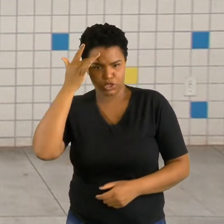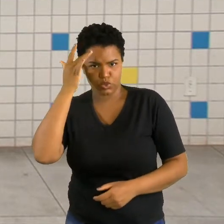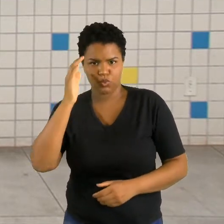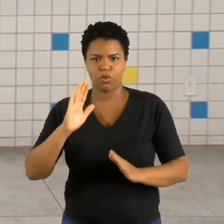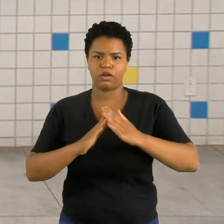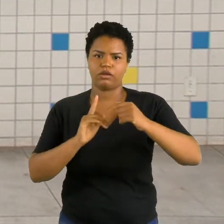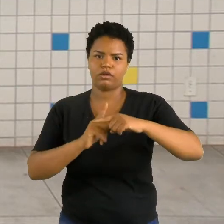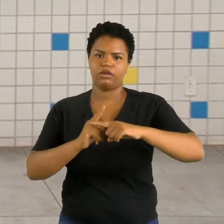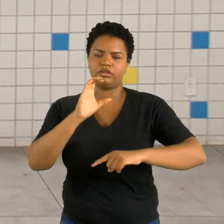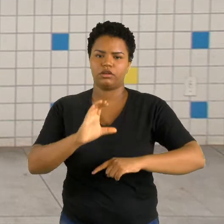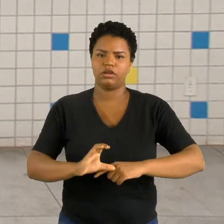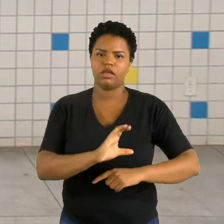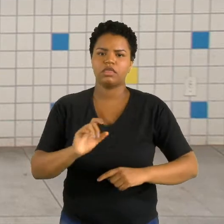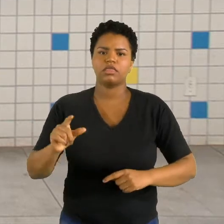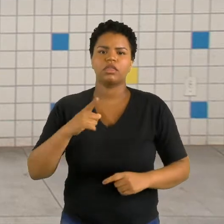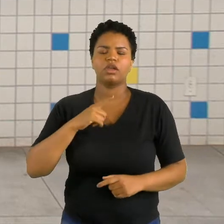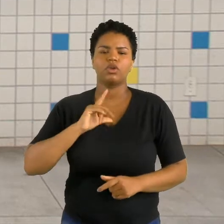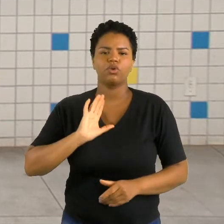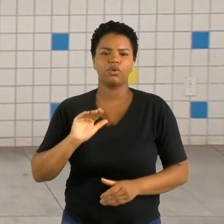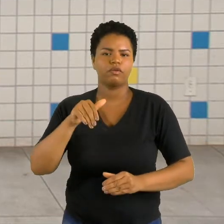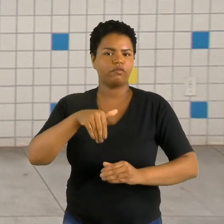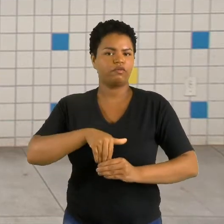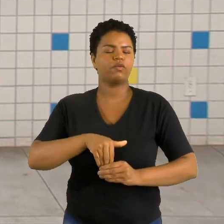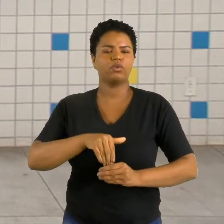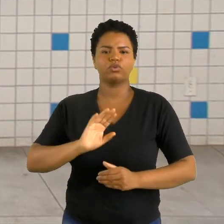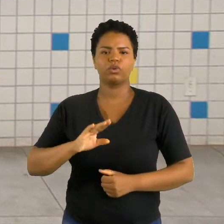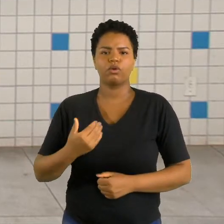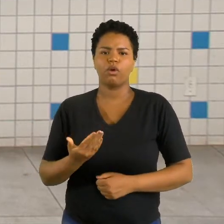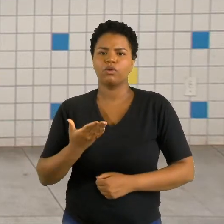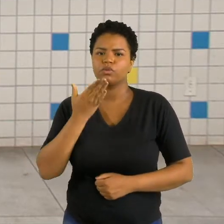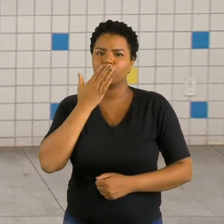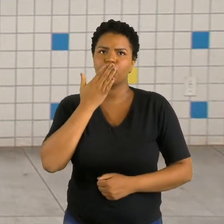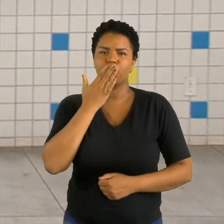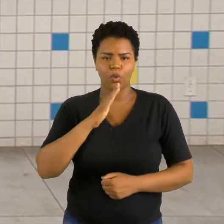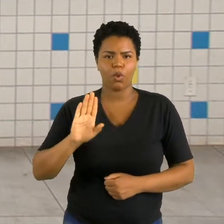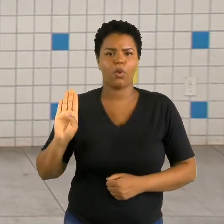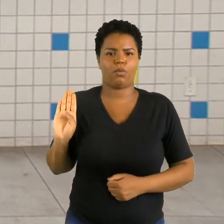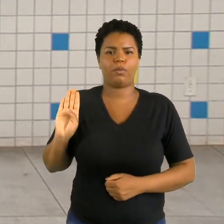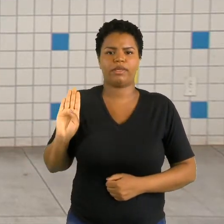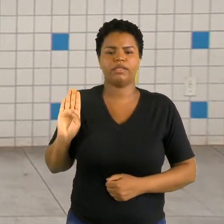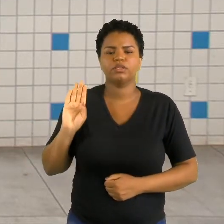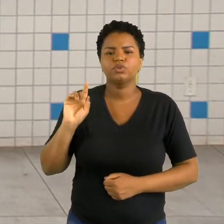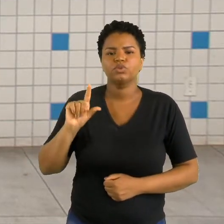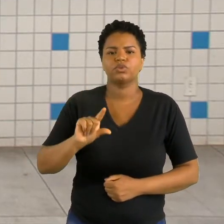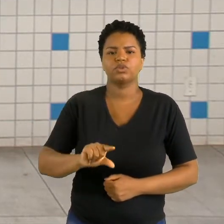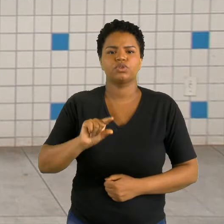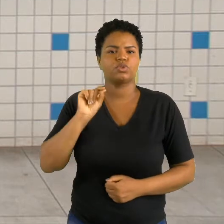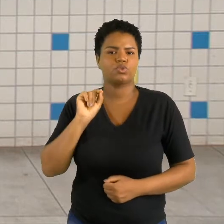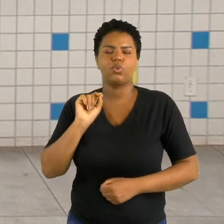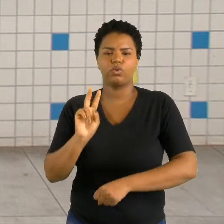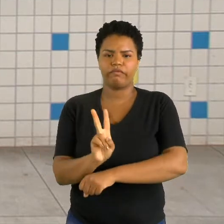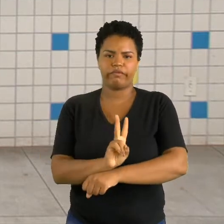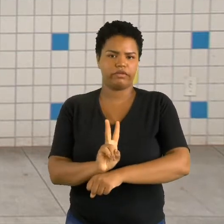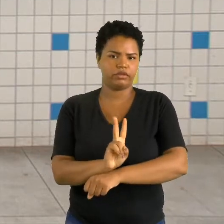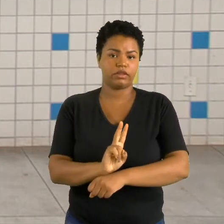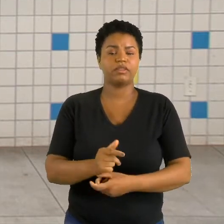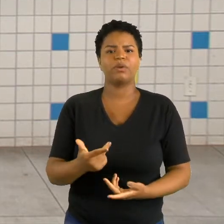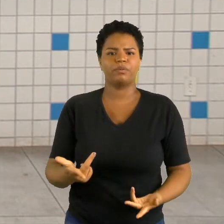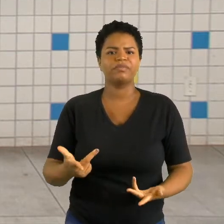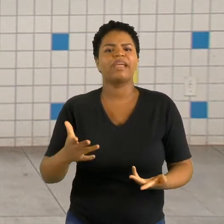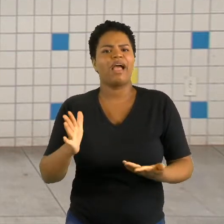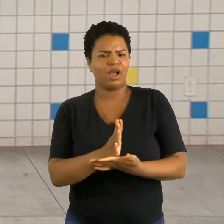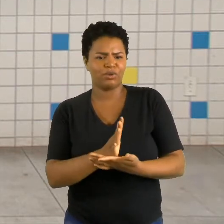castidade. E durante aquele período, eles não estavam respeitando mais o celibato, né? Alguns tinham esposas. Então, essa